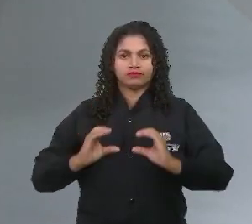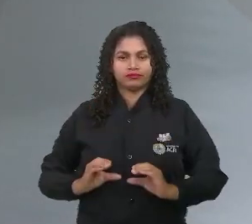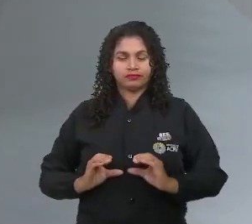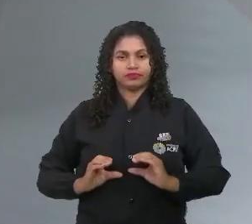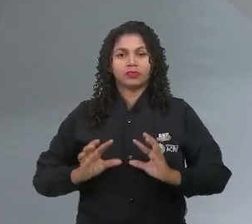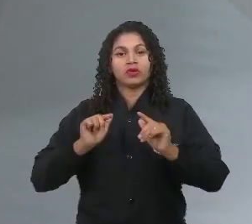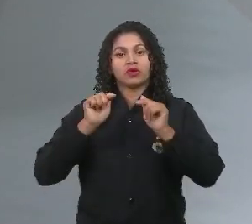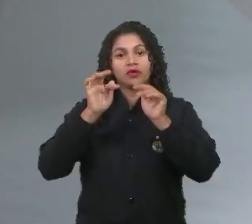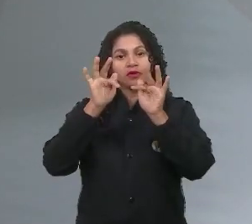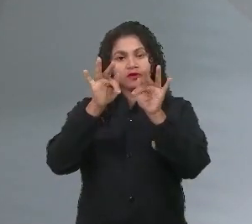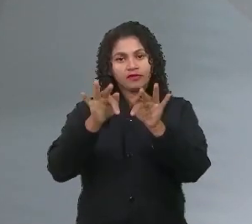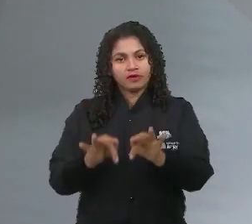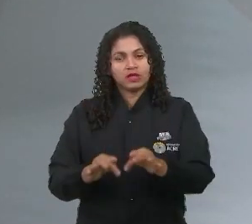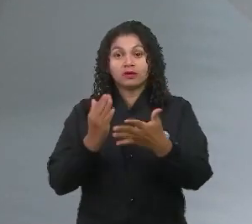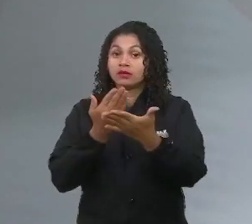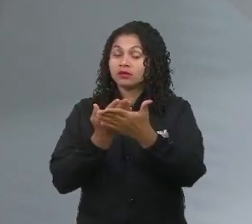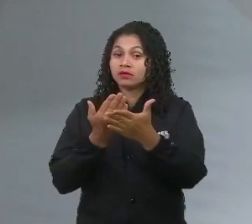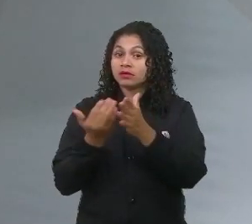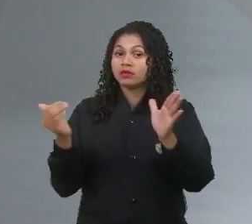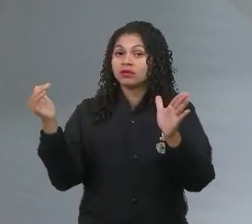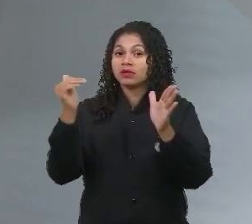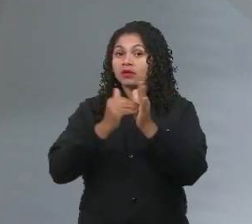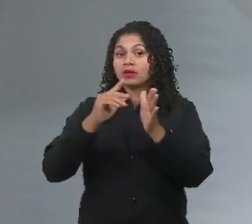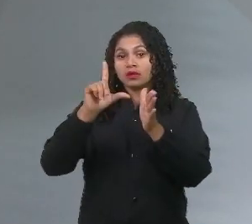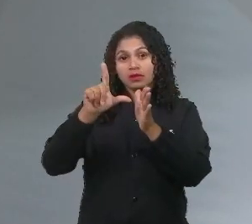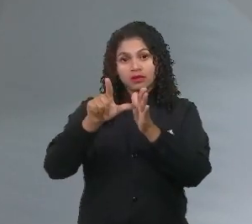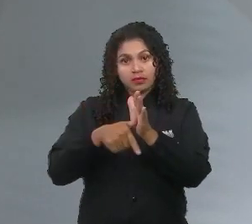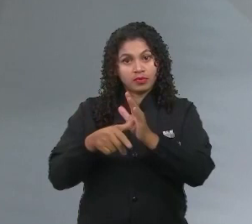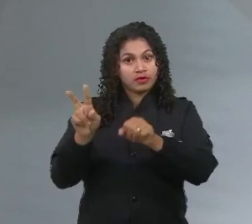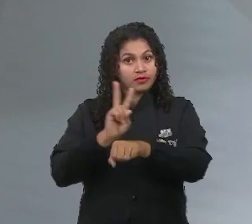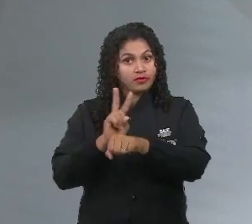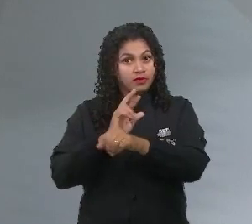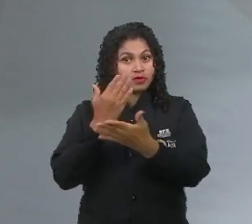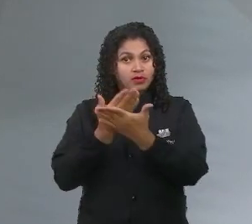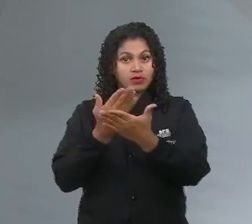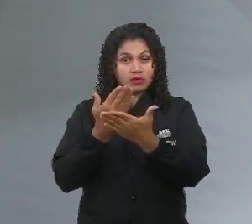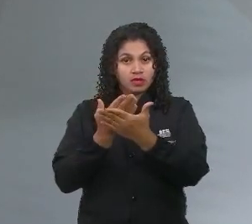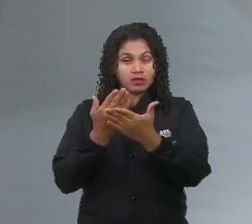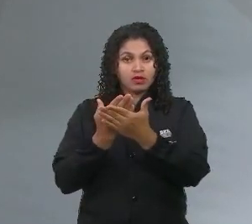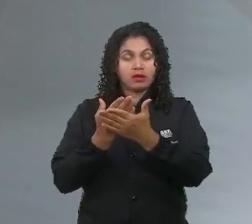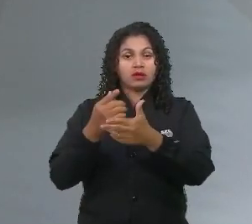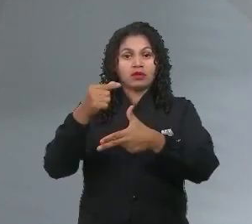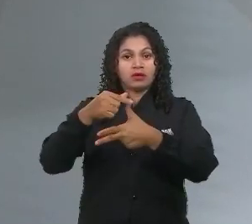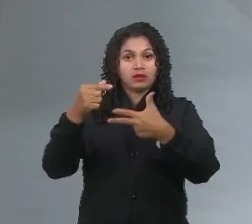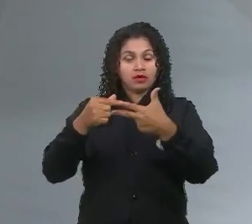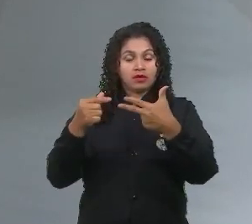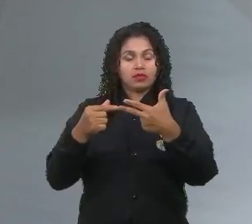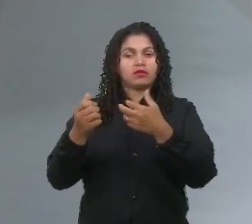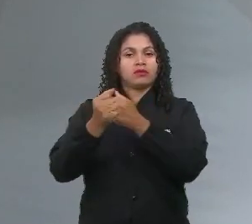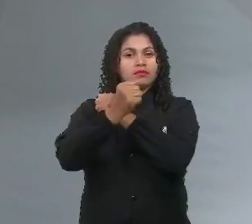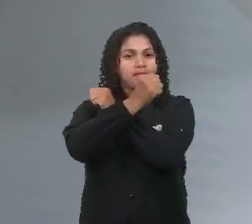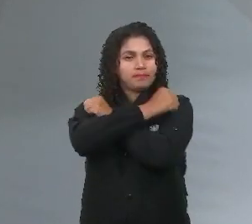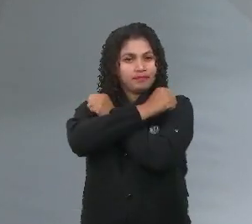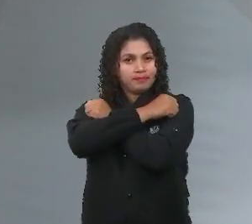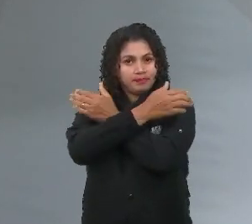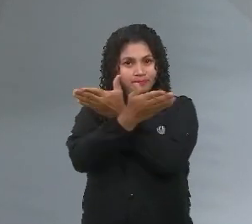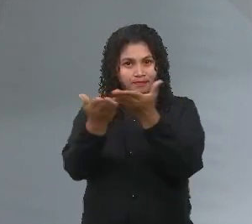finalizo esta videoaula e até a próxima videoaula do nosso pré-ENEM. Um abraço a todos.